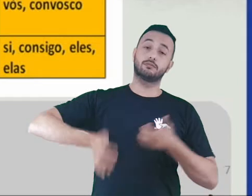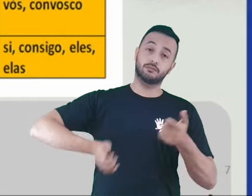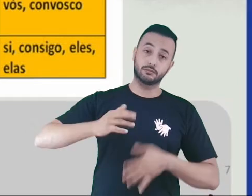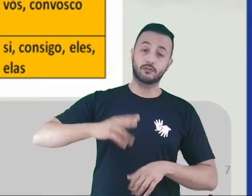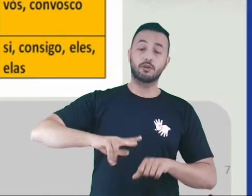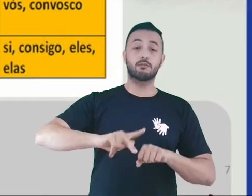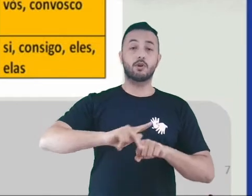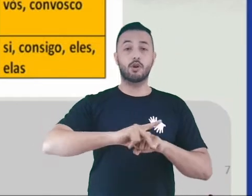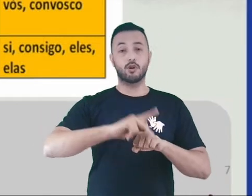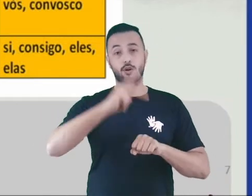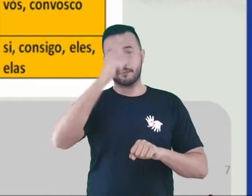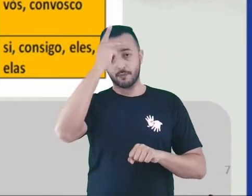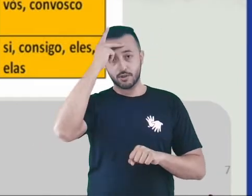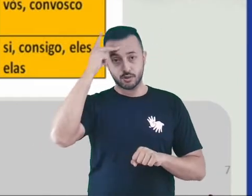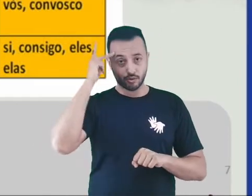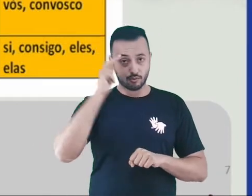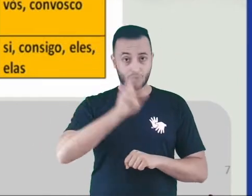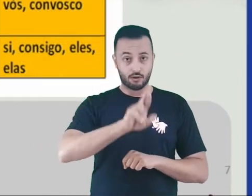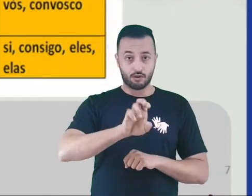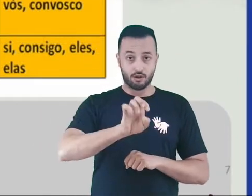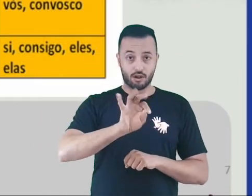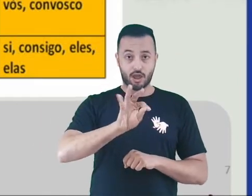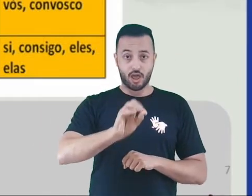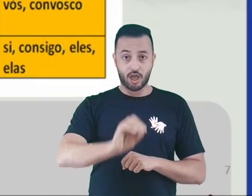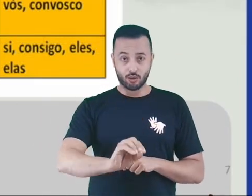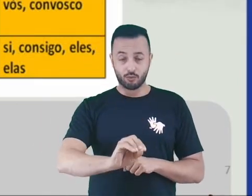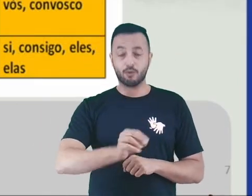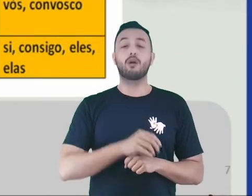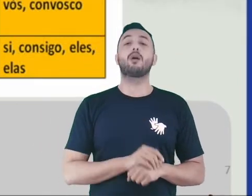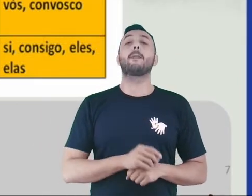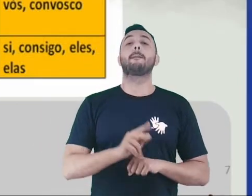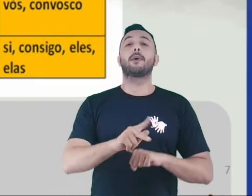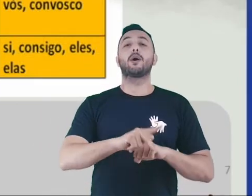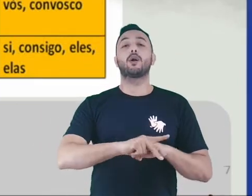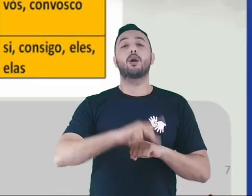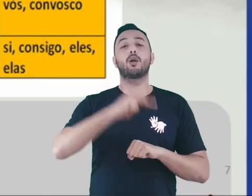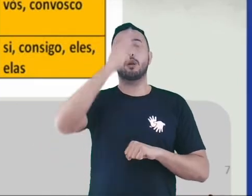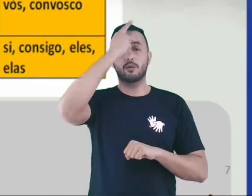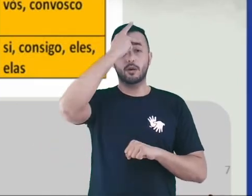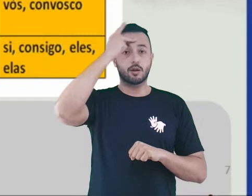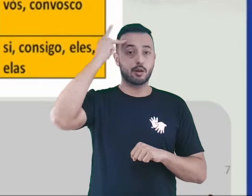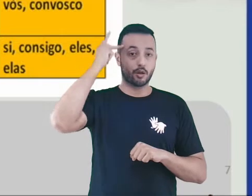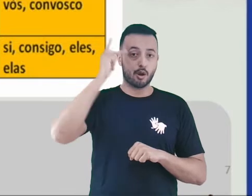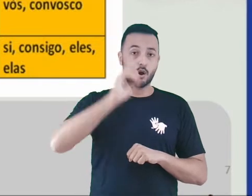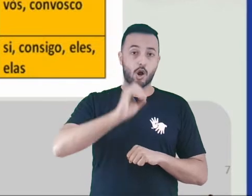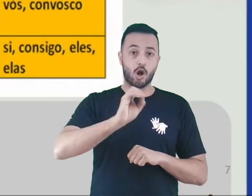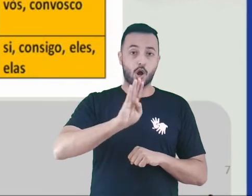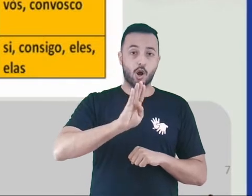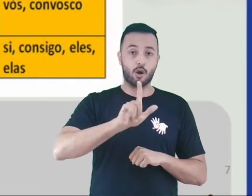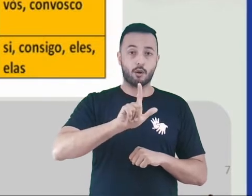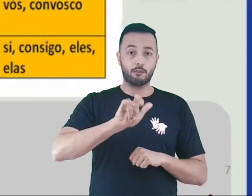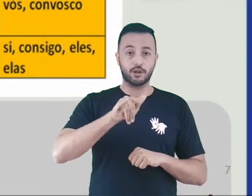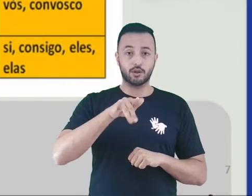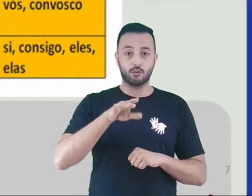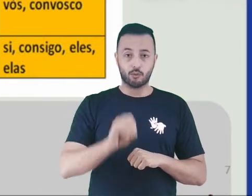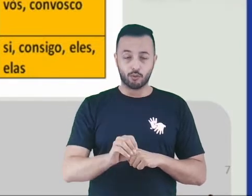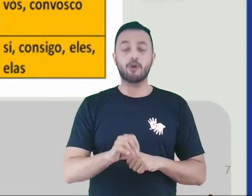pronomes pessoais do caso reto, os pronomes pessoais do caso oblíquo